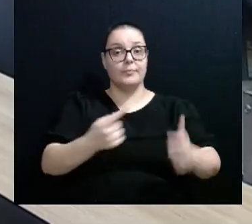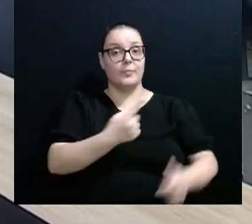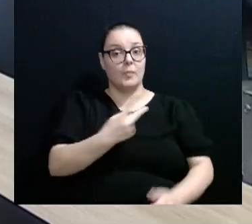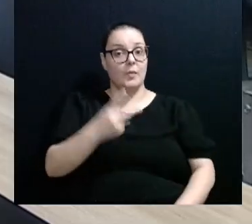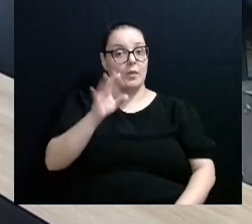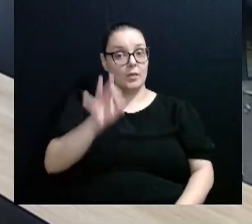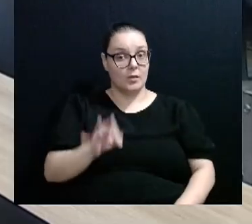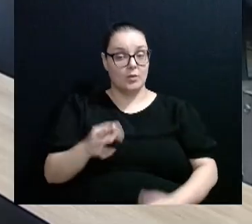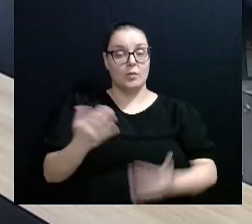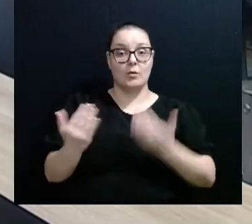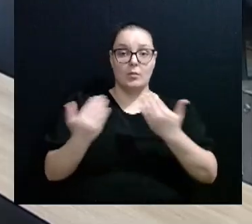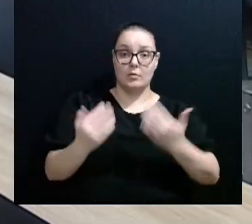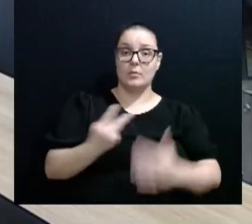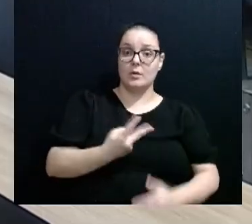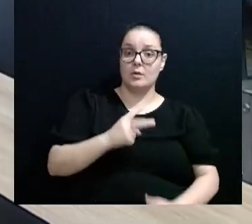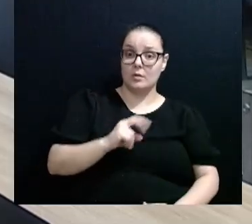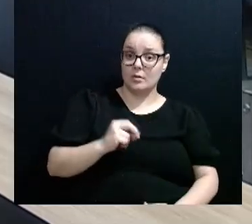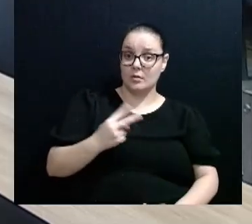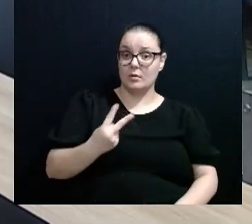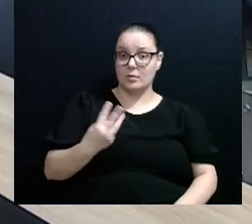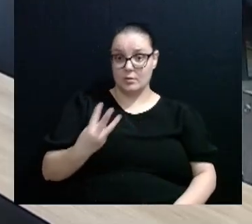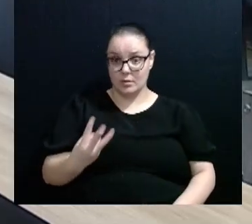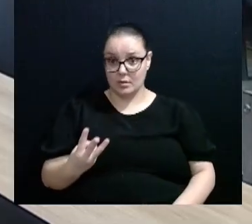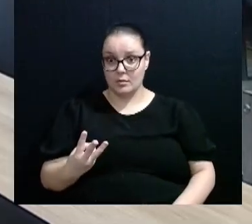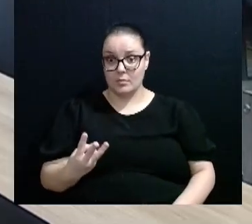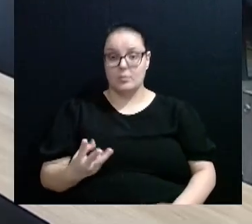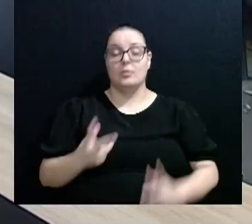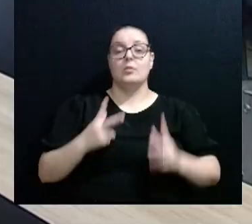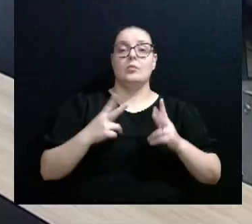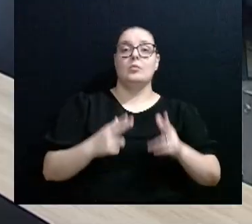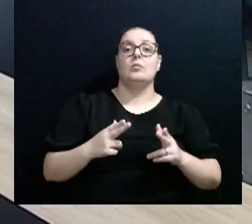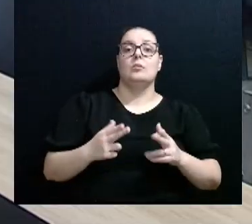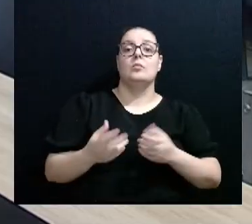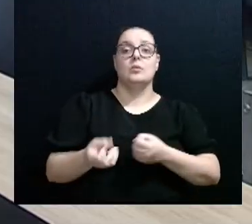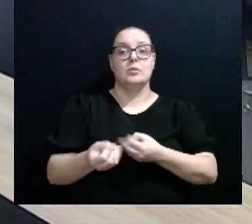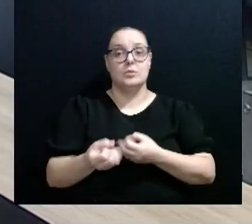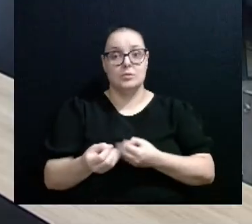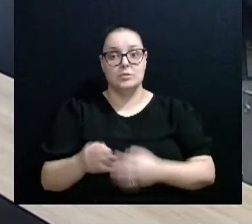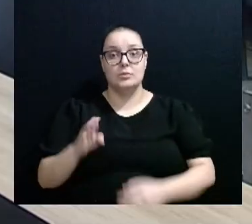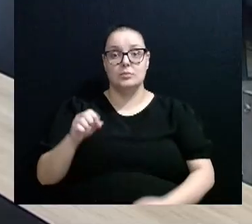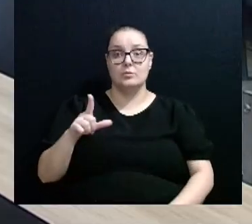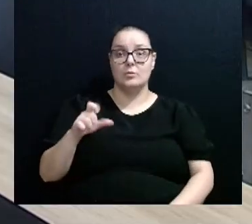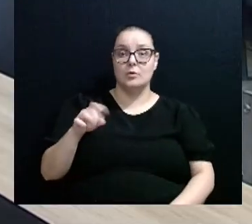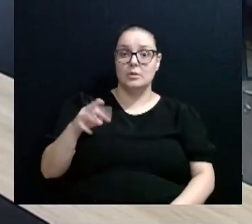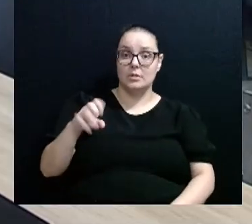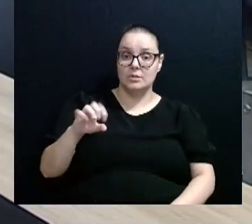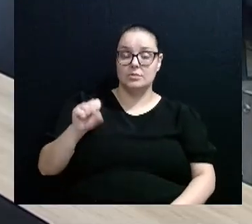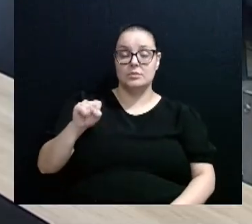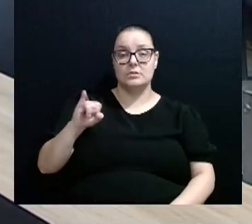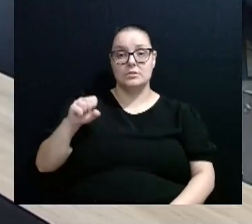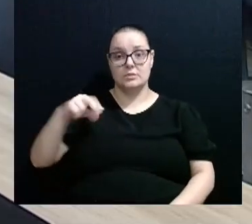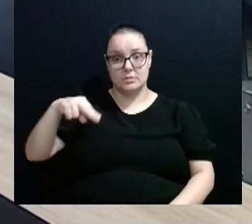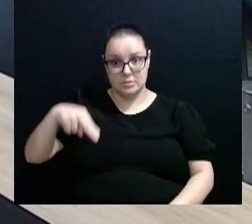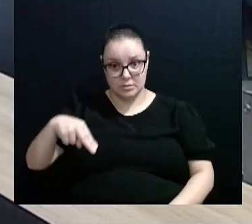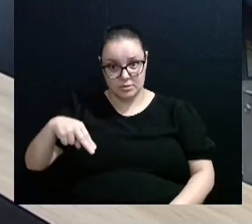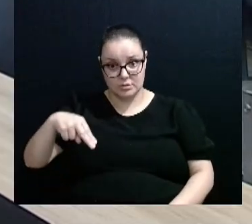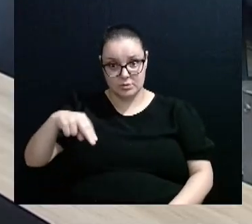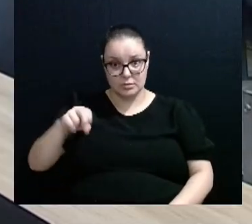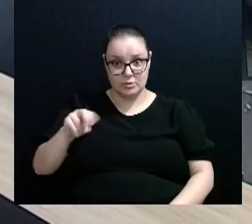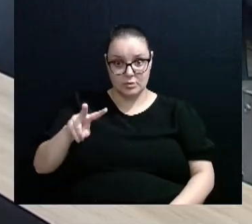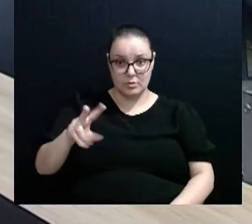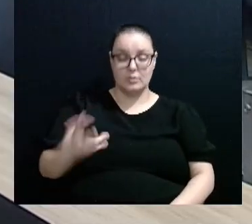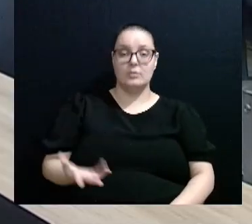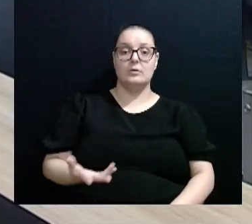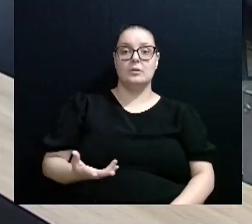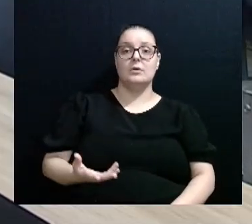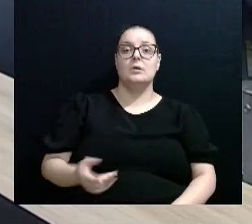a 2023, de acordo com os dados do Boletim SIS9, Sistema de Notificação de Violência em